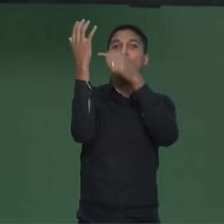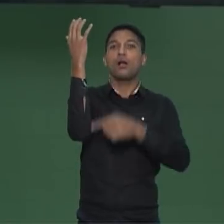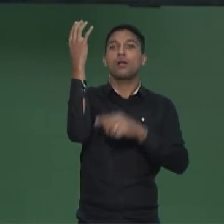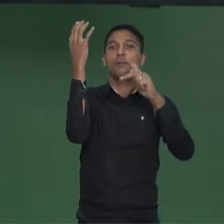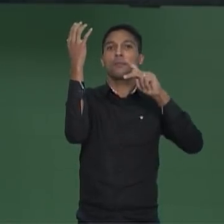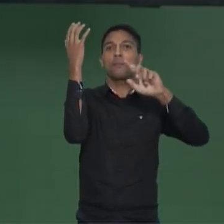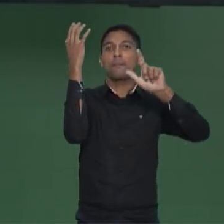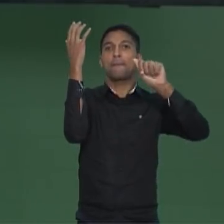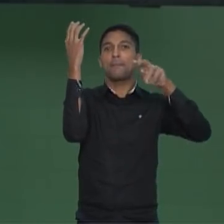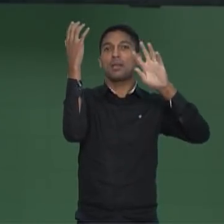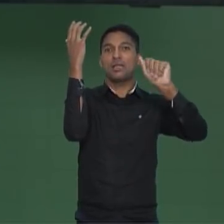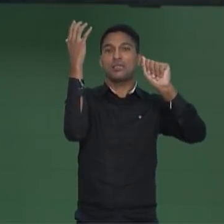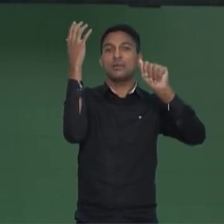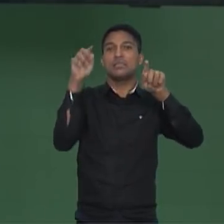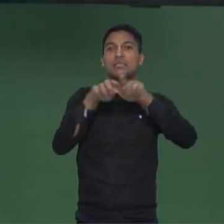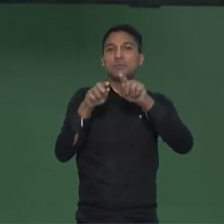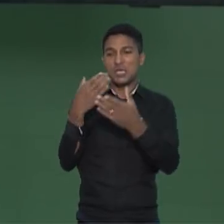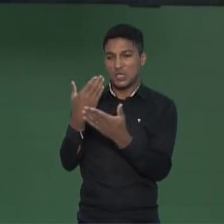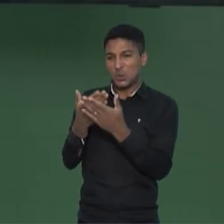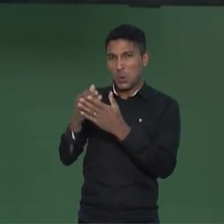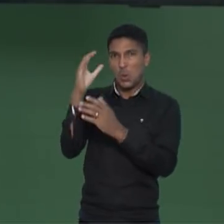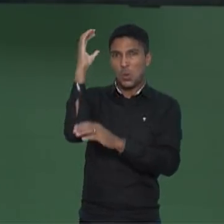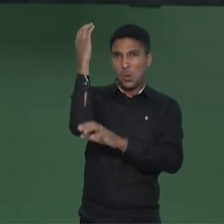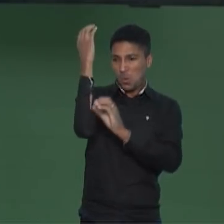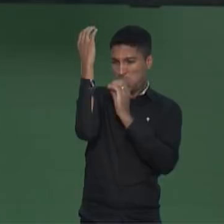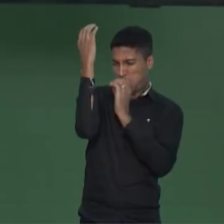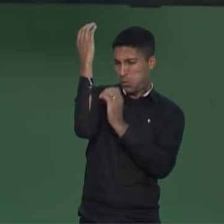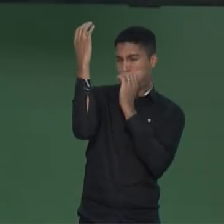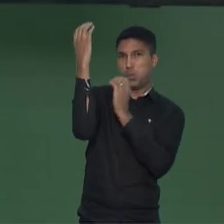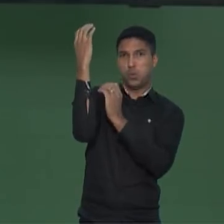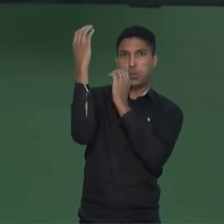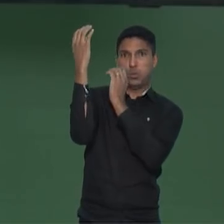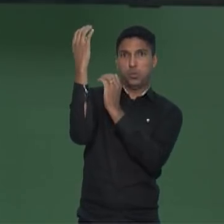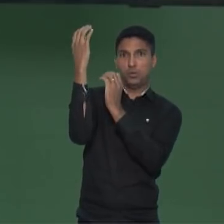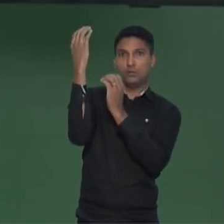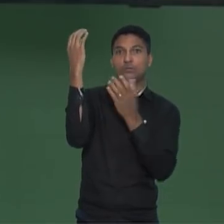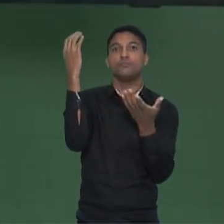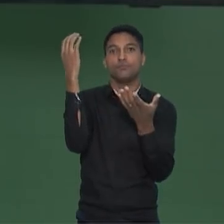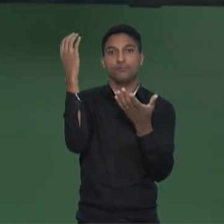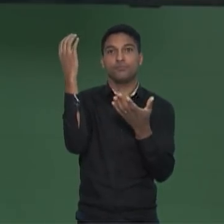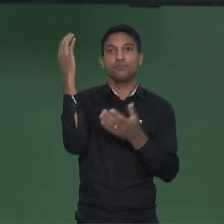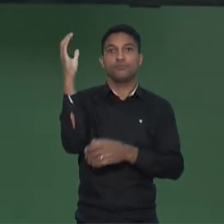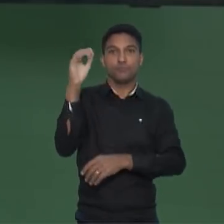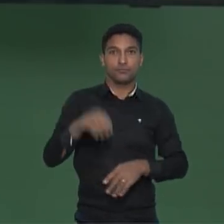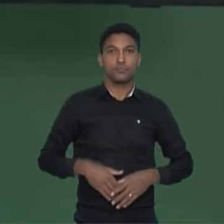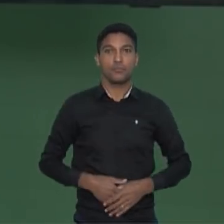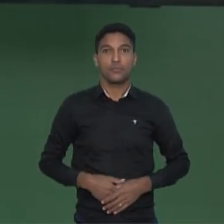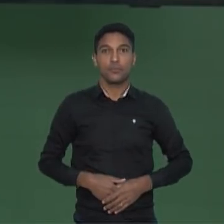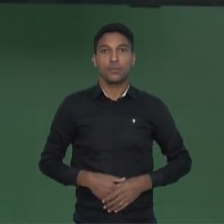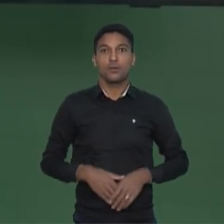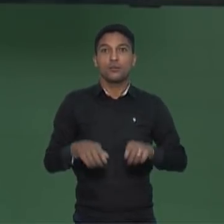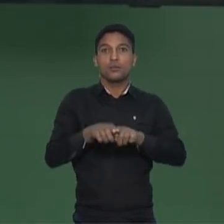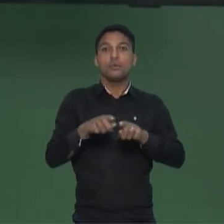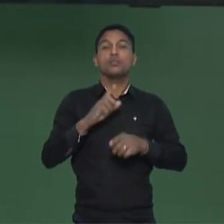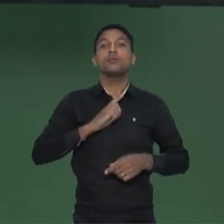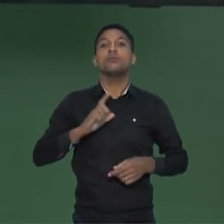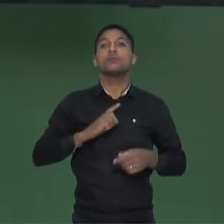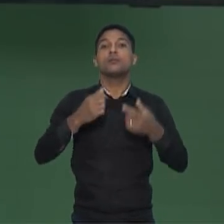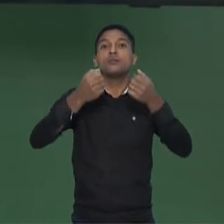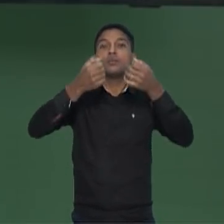feito nessa planta, certo? Temos ainda uma explicação de quem é